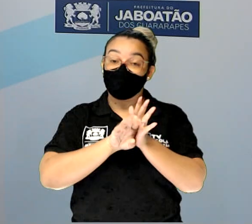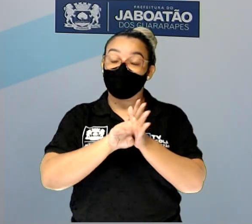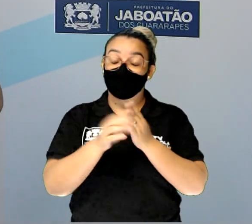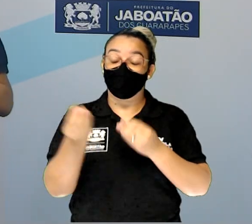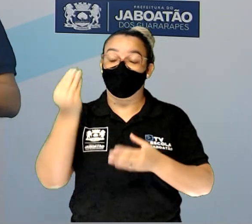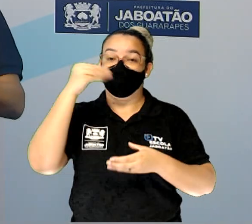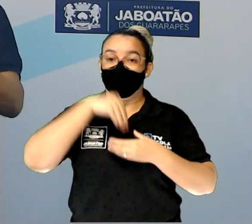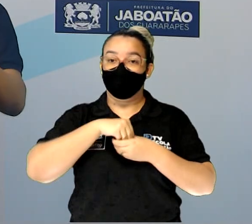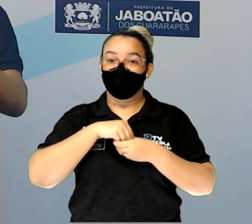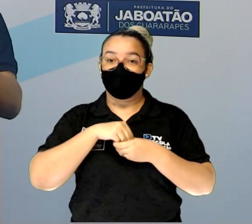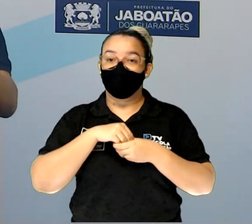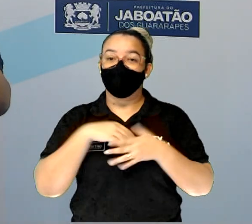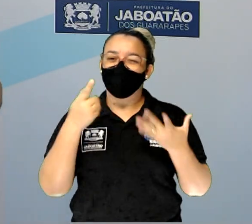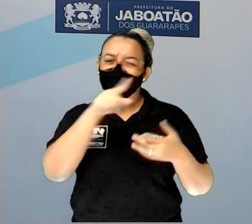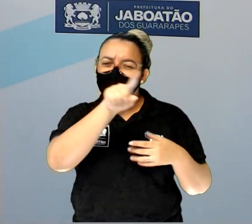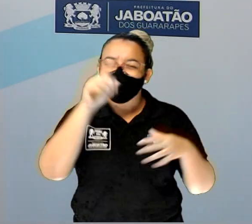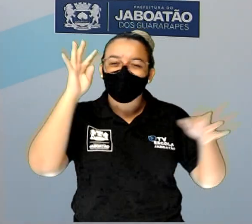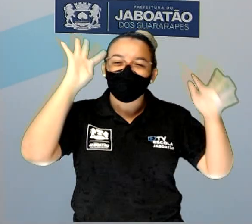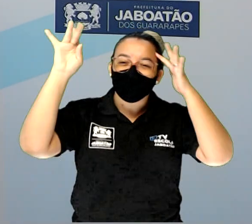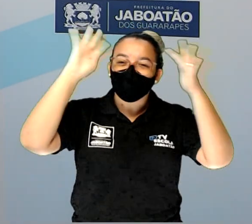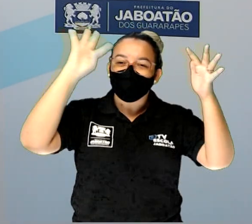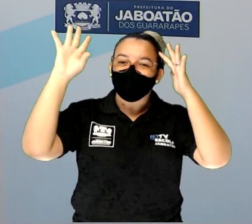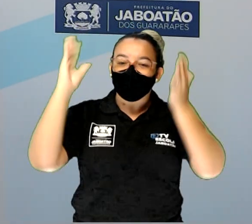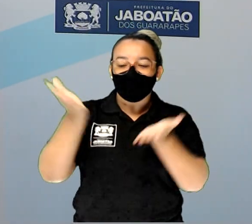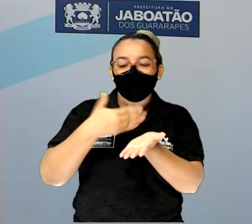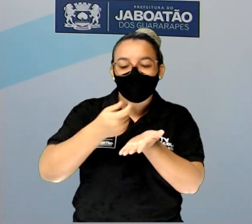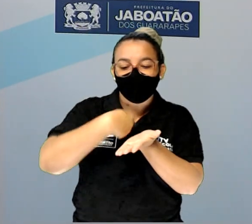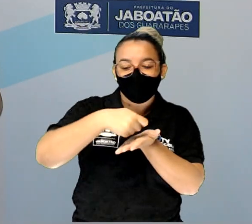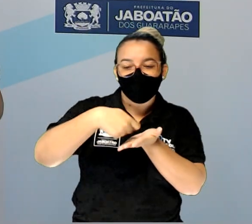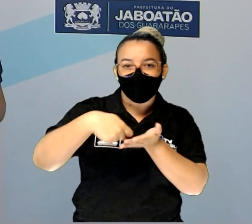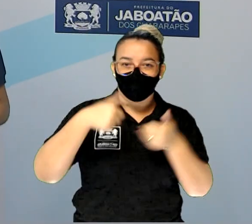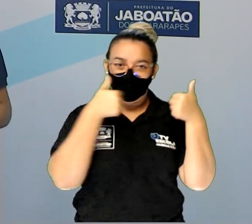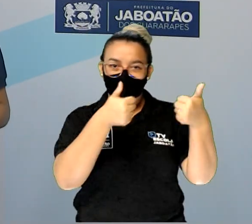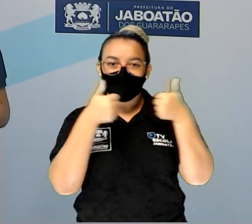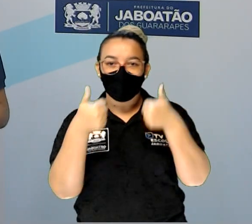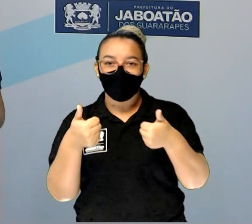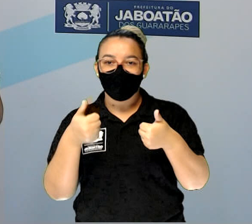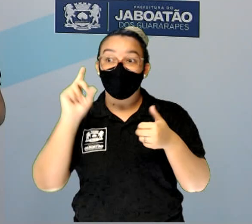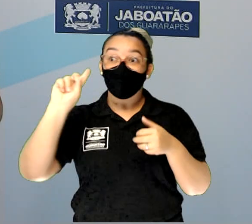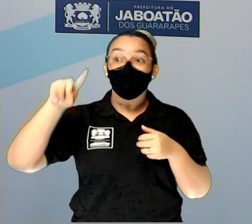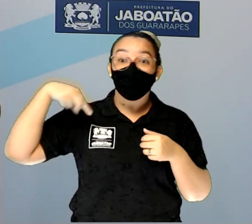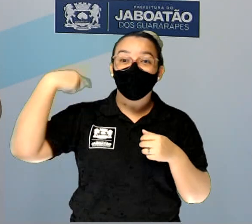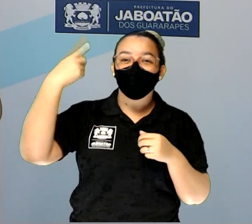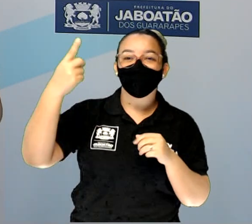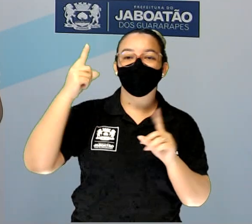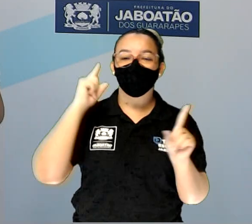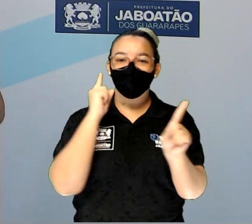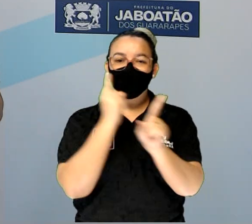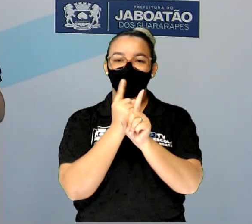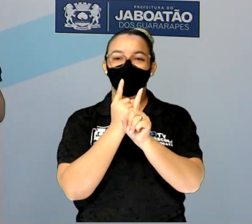corpo? É só pensar um pouco e responder lá no desafio, tá certo? Na próxima aula a gente vê